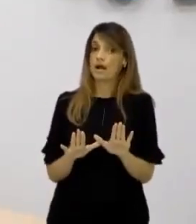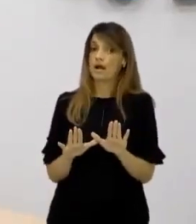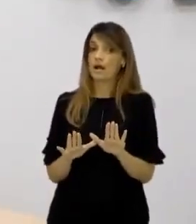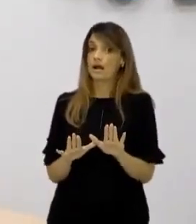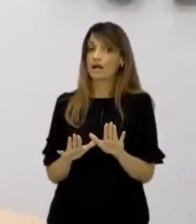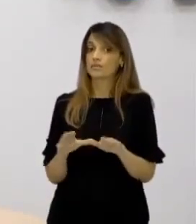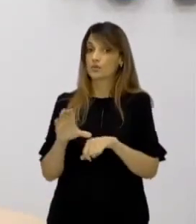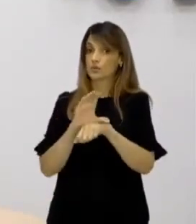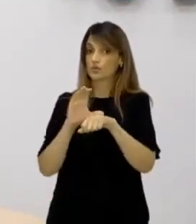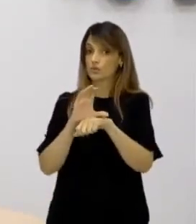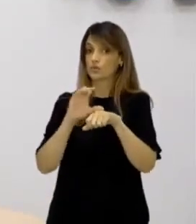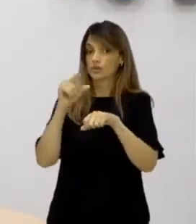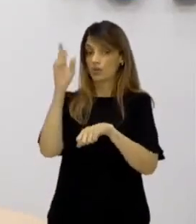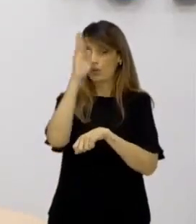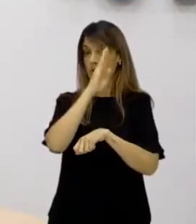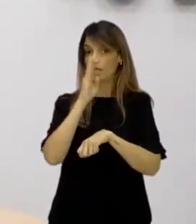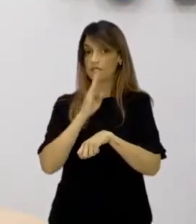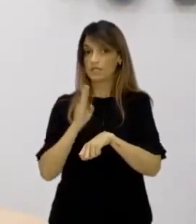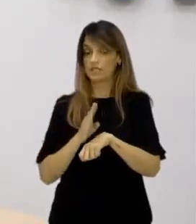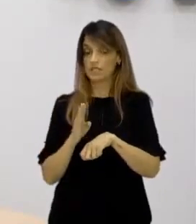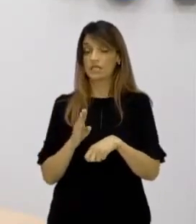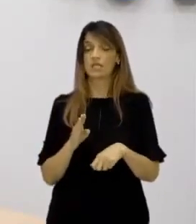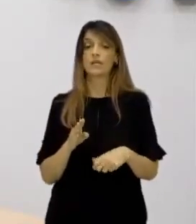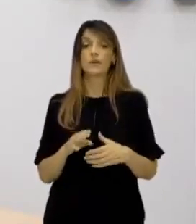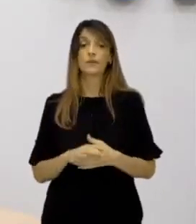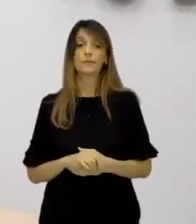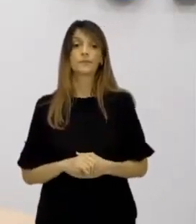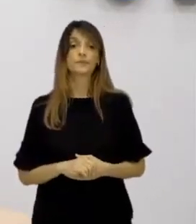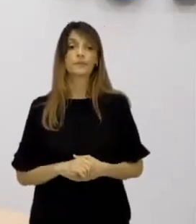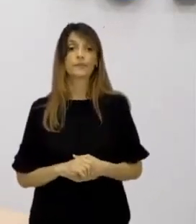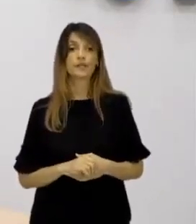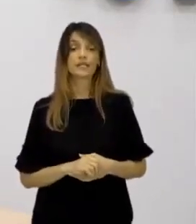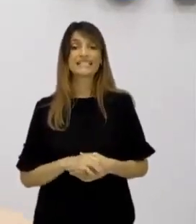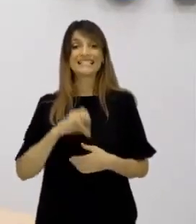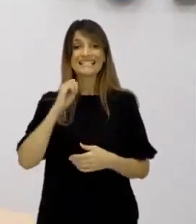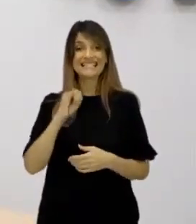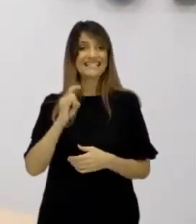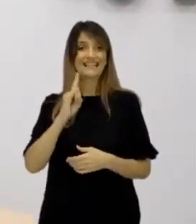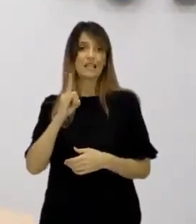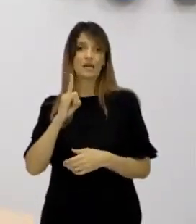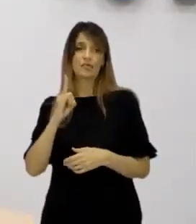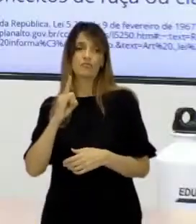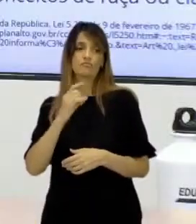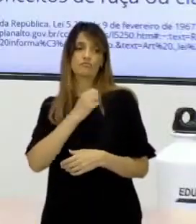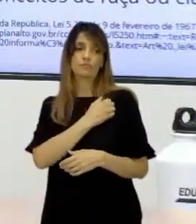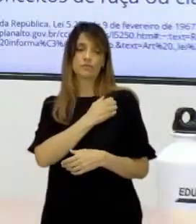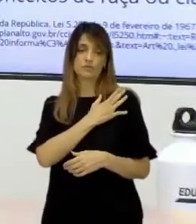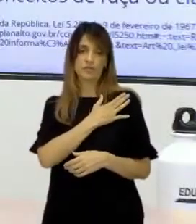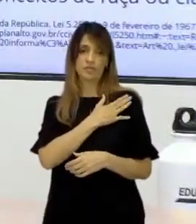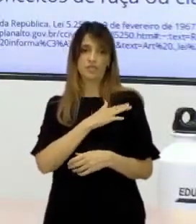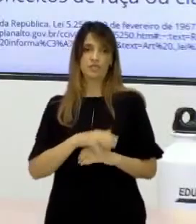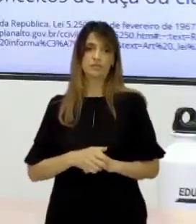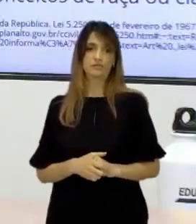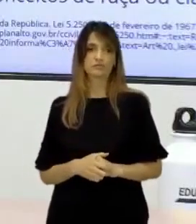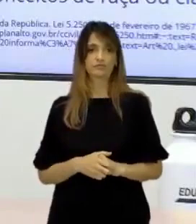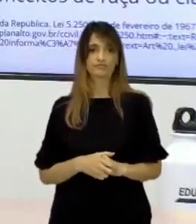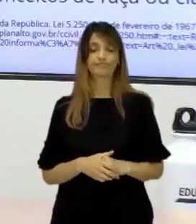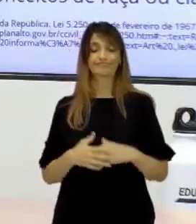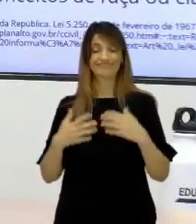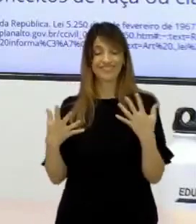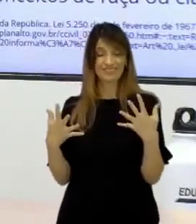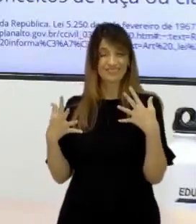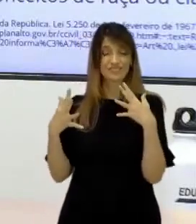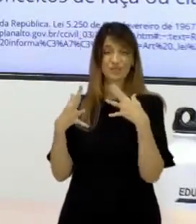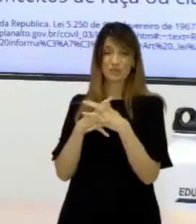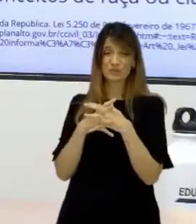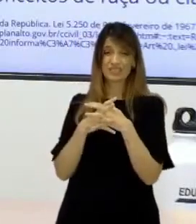na Constituição brasileira que só é liberdade de expressão aquilo que não machuca o outro, né, gente? E isso é muito complicado, é muito